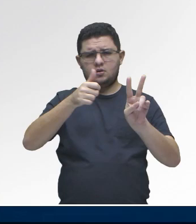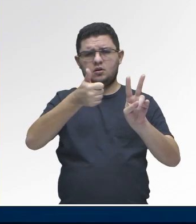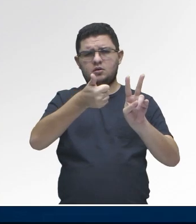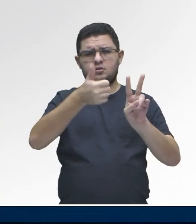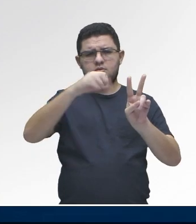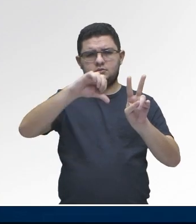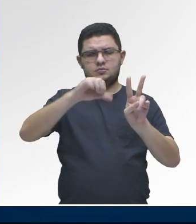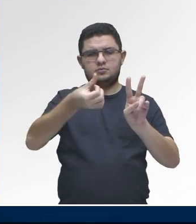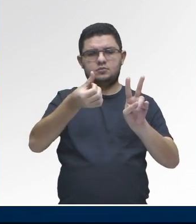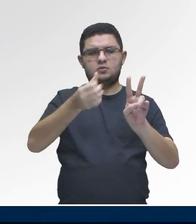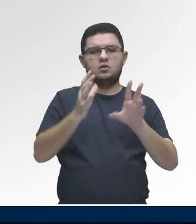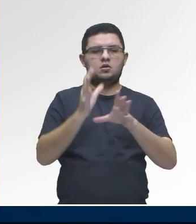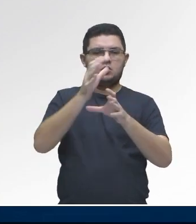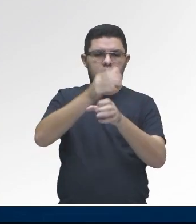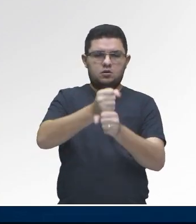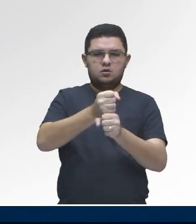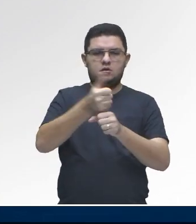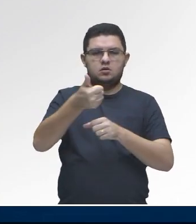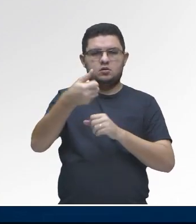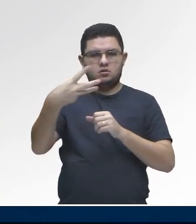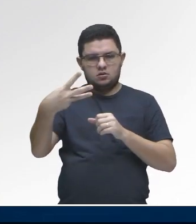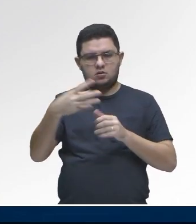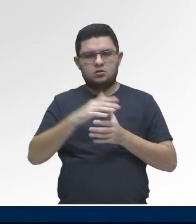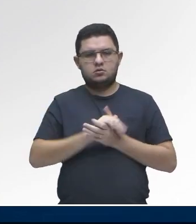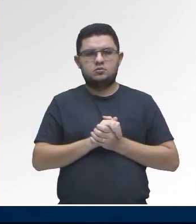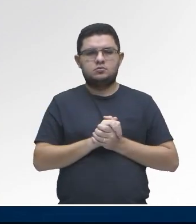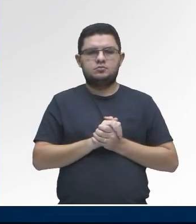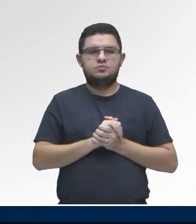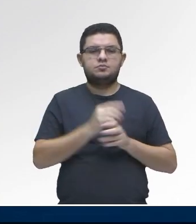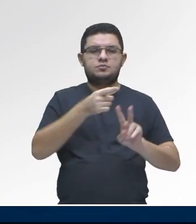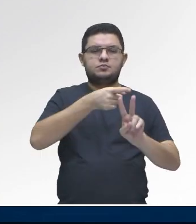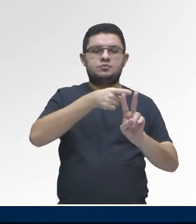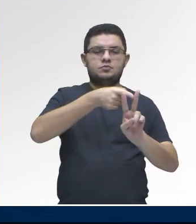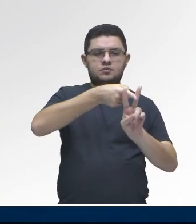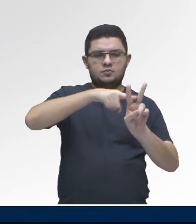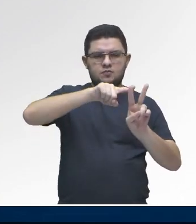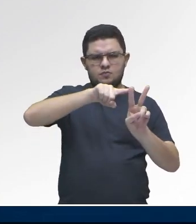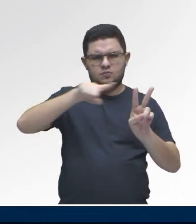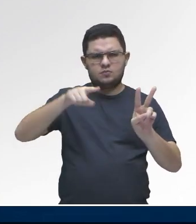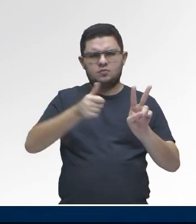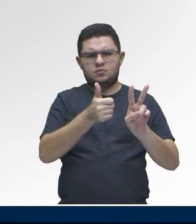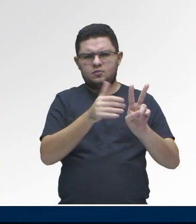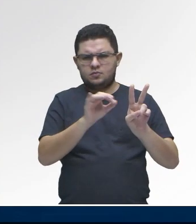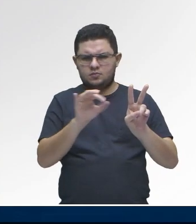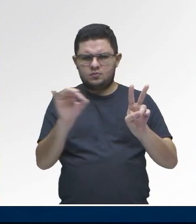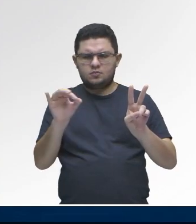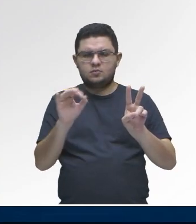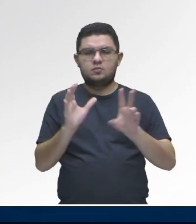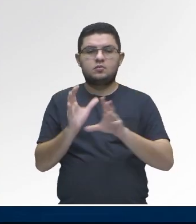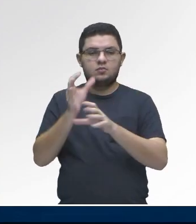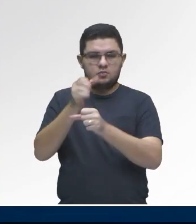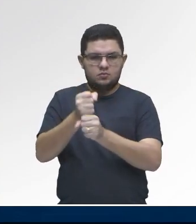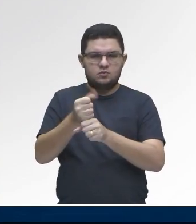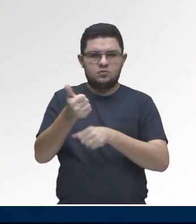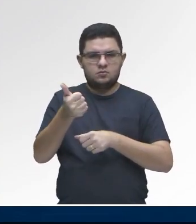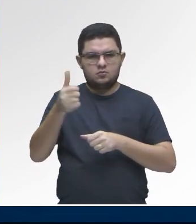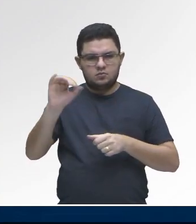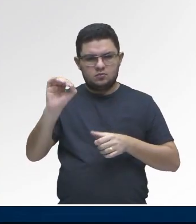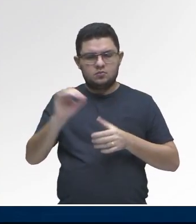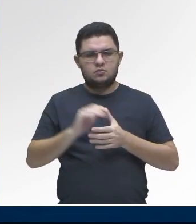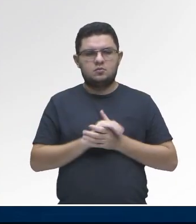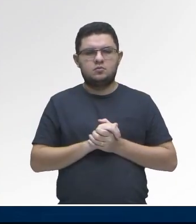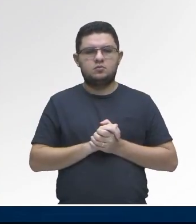13,1,3. Tudo bem? Vamos ver mais um exemplo. Esse exemplo nós temos duas formas de calcular.